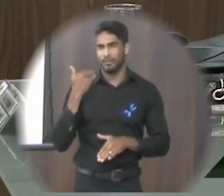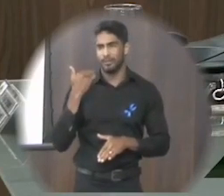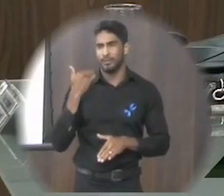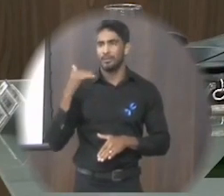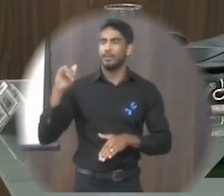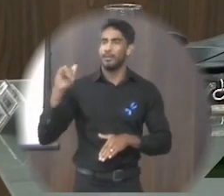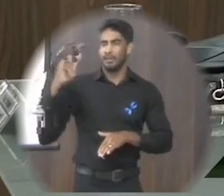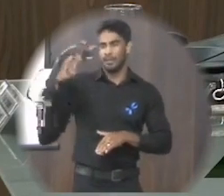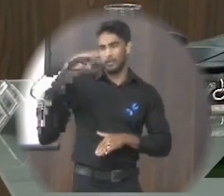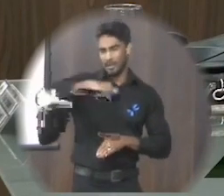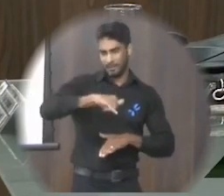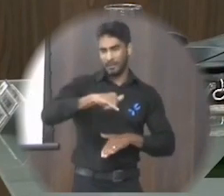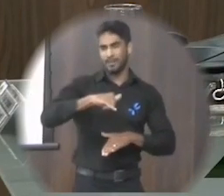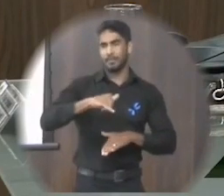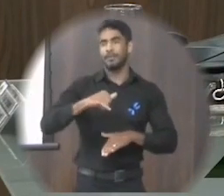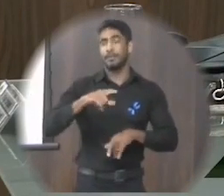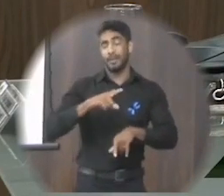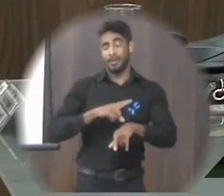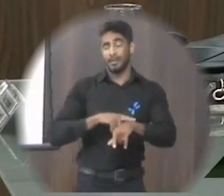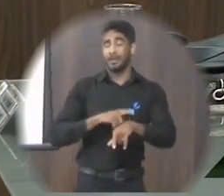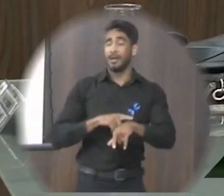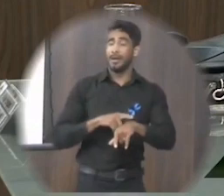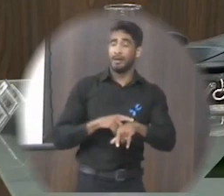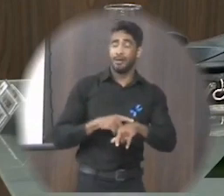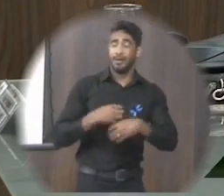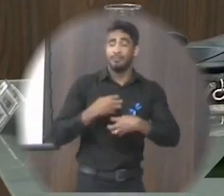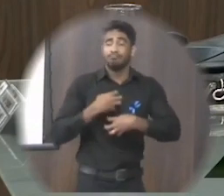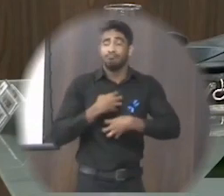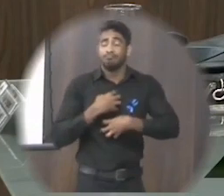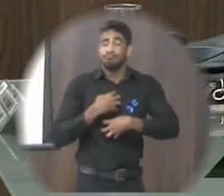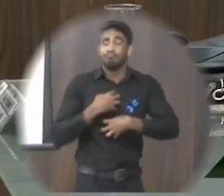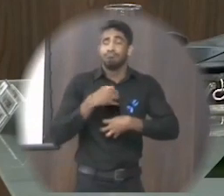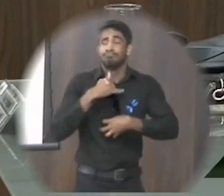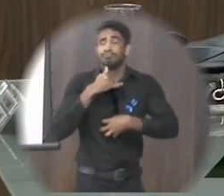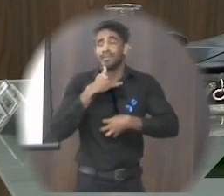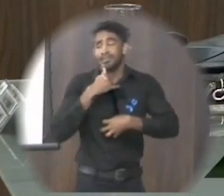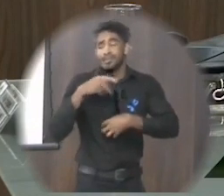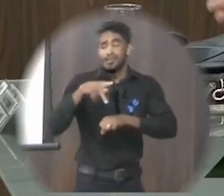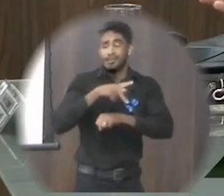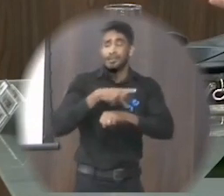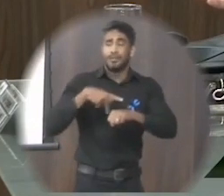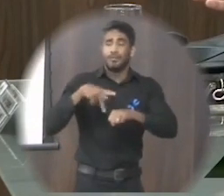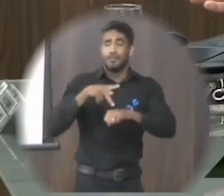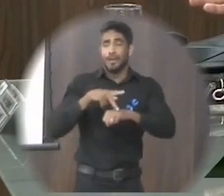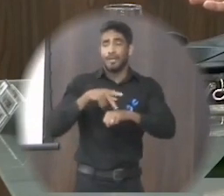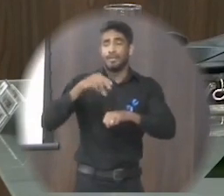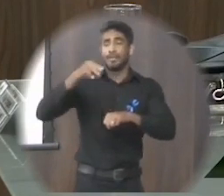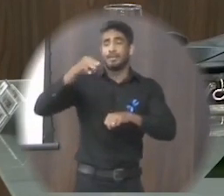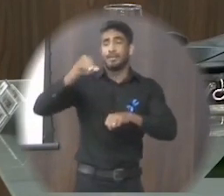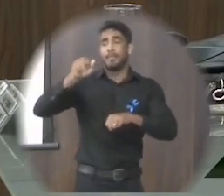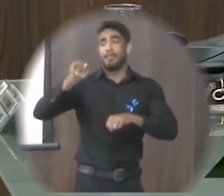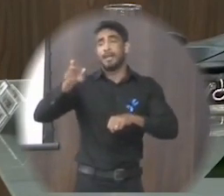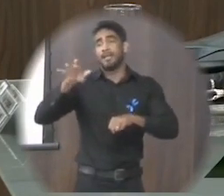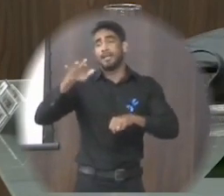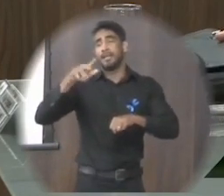tragédia e que realmente vieram a óbito e deixou uma comoção muito grande no país. A Marília